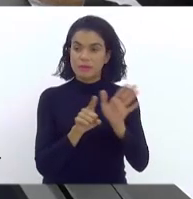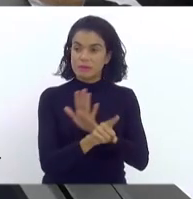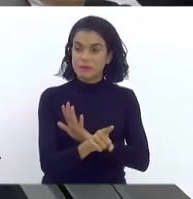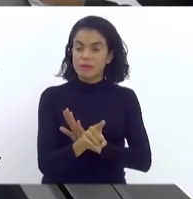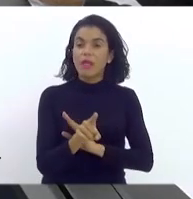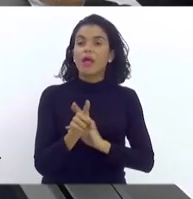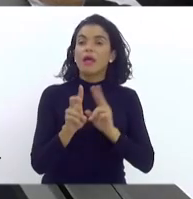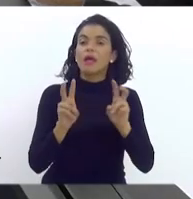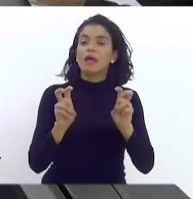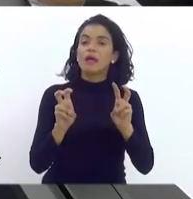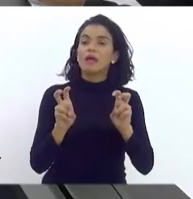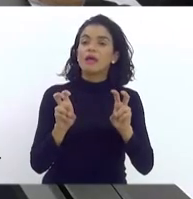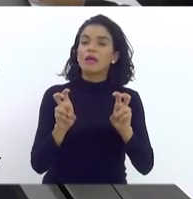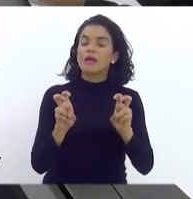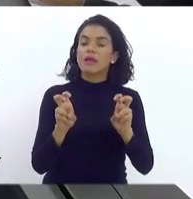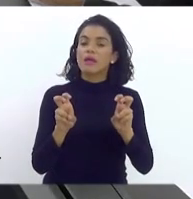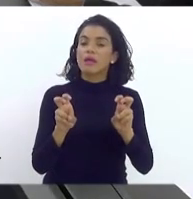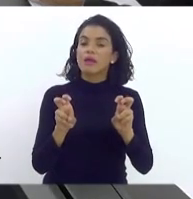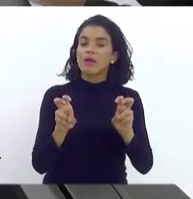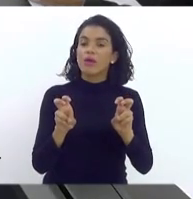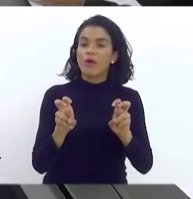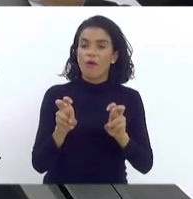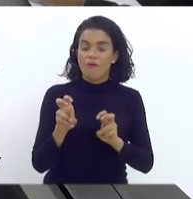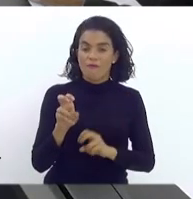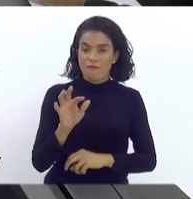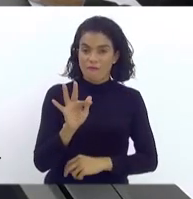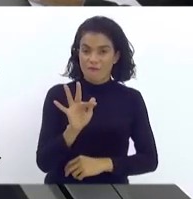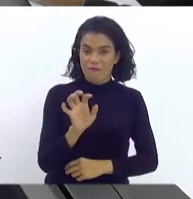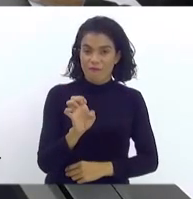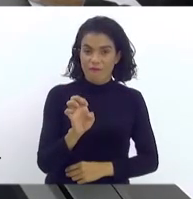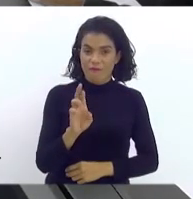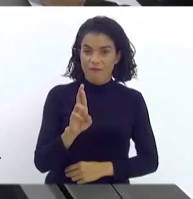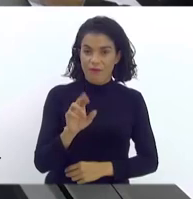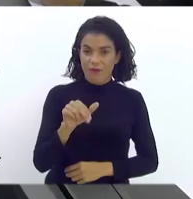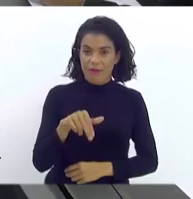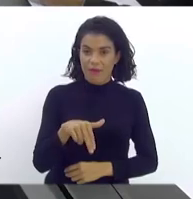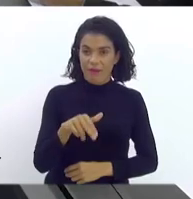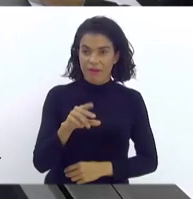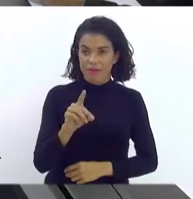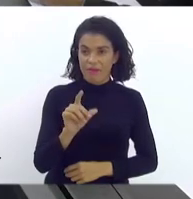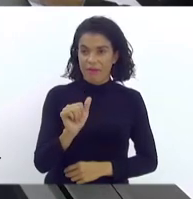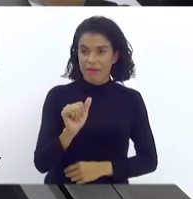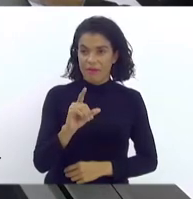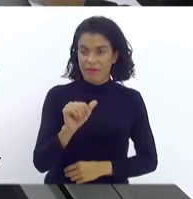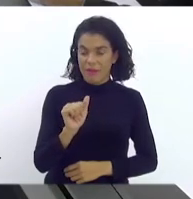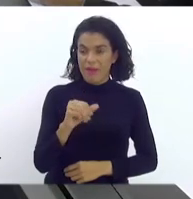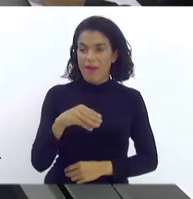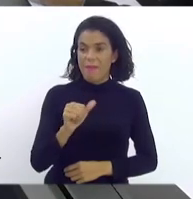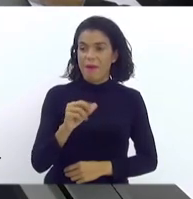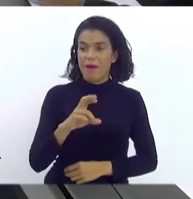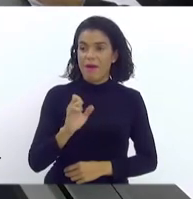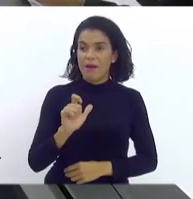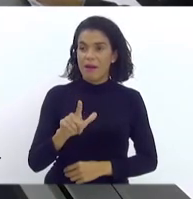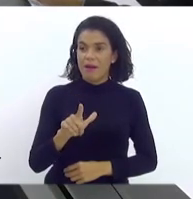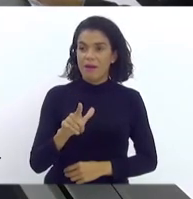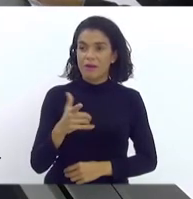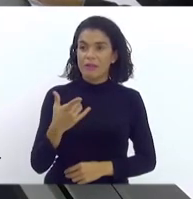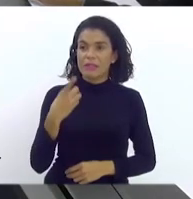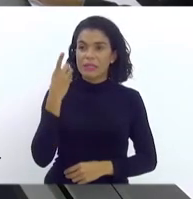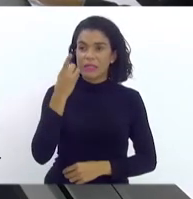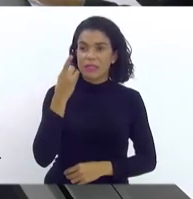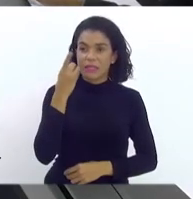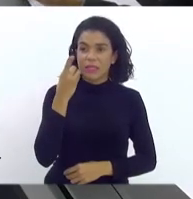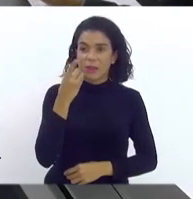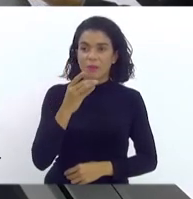Ele faz uma referência aqui à senhora Fernanda Amaral, que eu não sei quem é. E, segundo a pergunta do deputado Brazão, diz